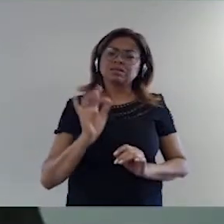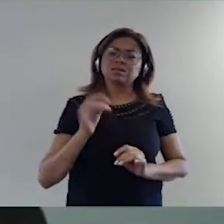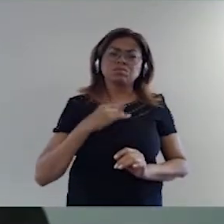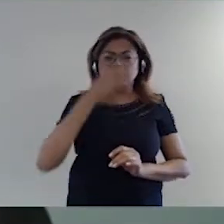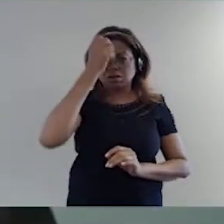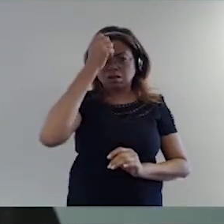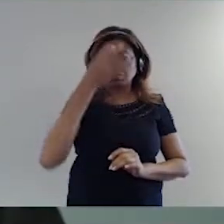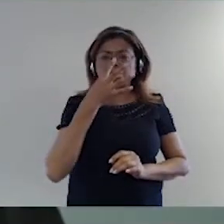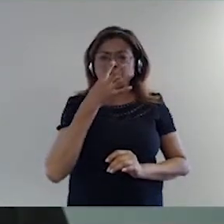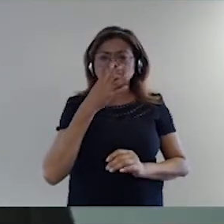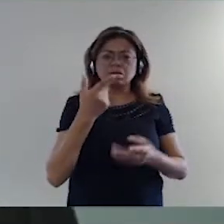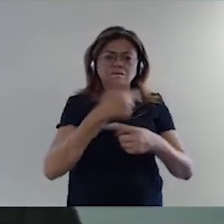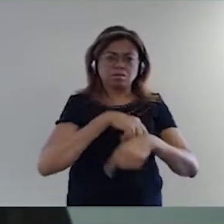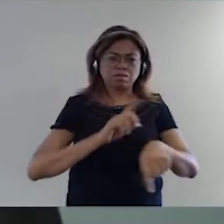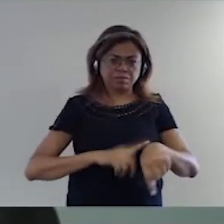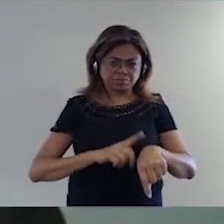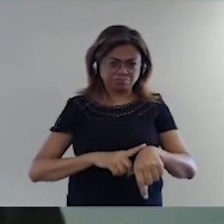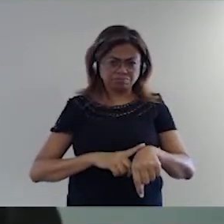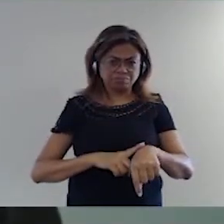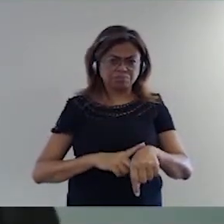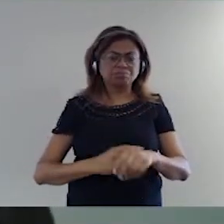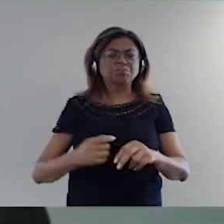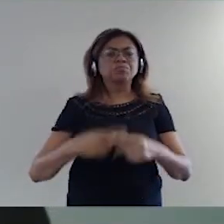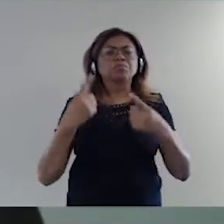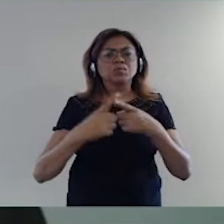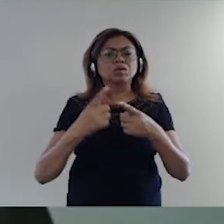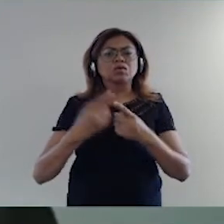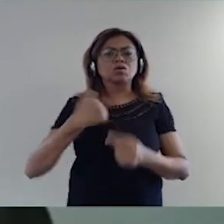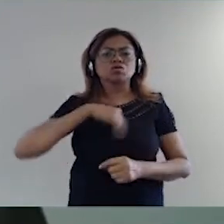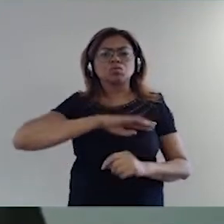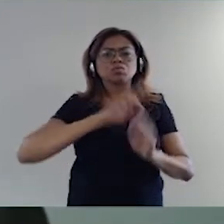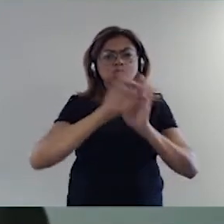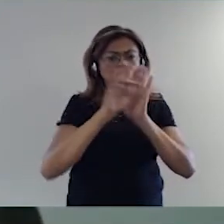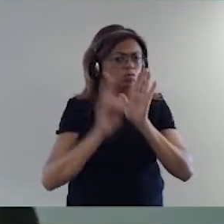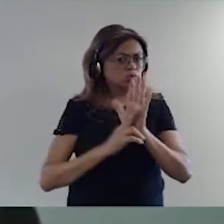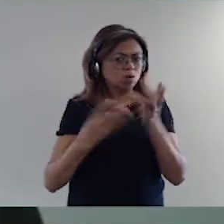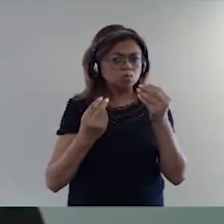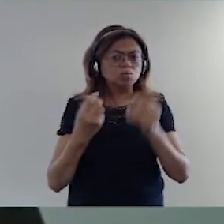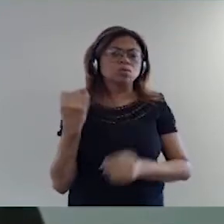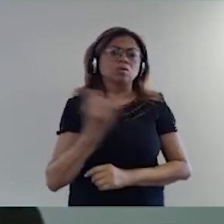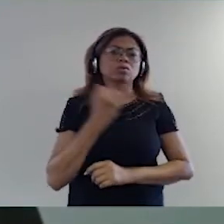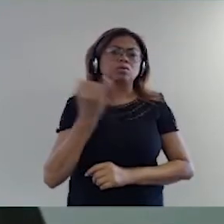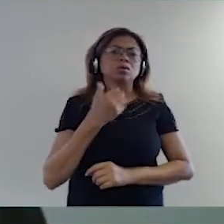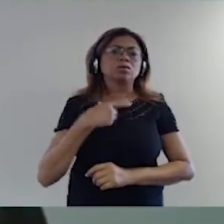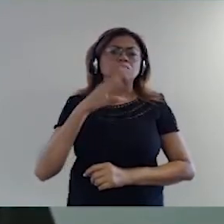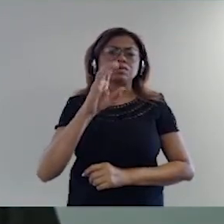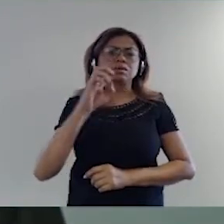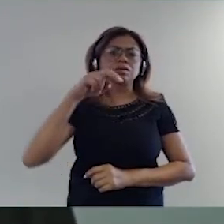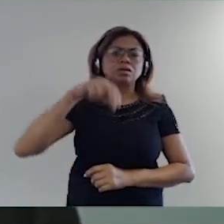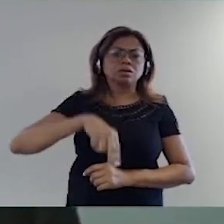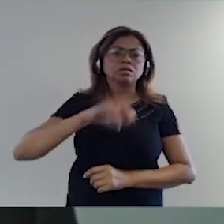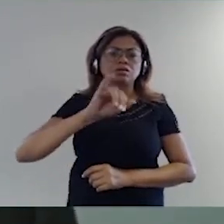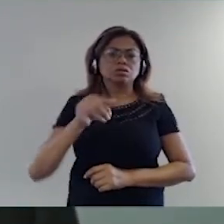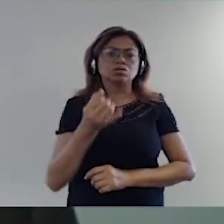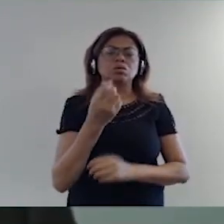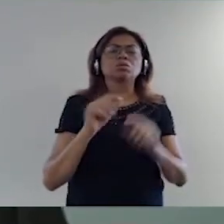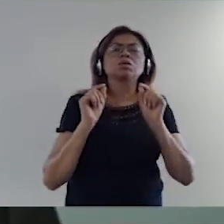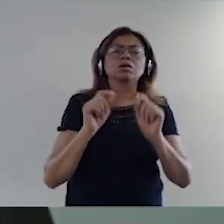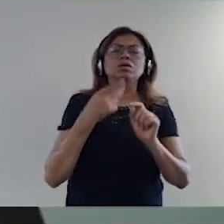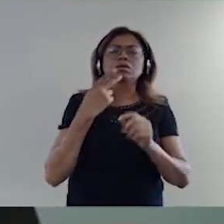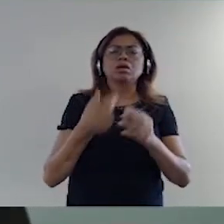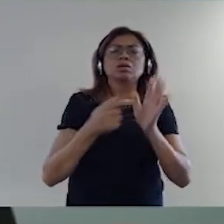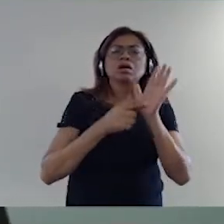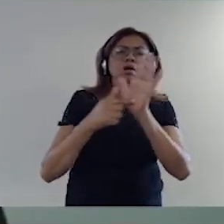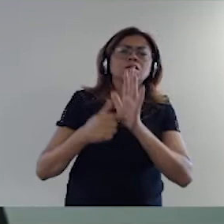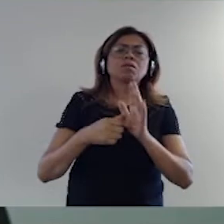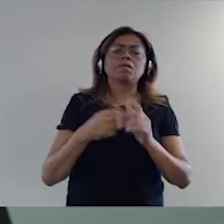esse momento. E eis porque nós tivemos aí algumas resoluções muito importantes por parte do CNJ, em que pese algumas